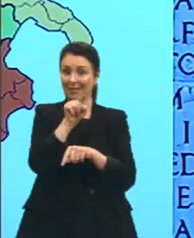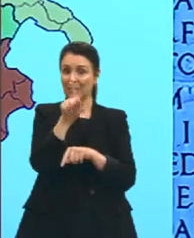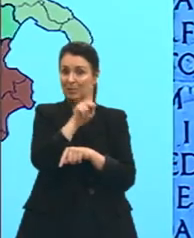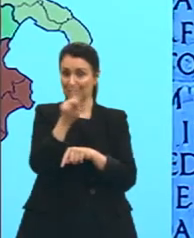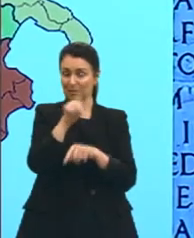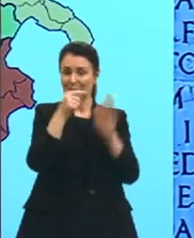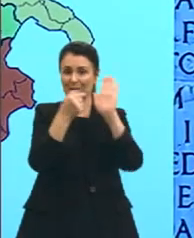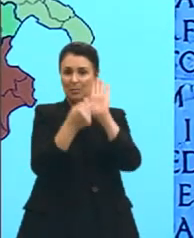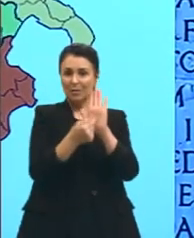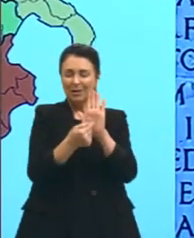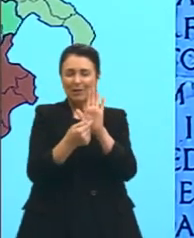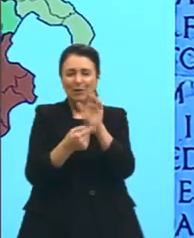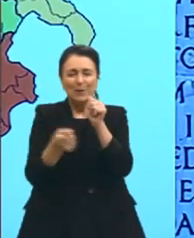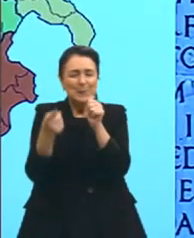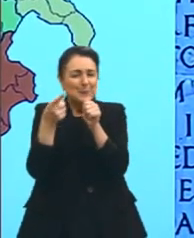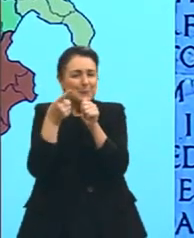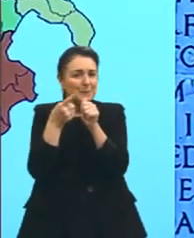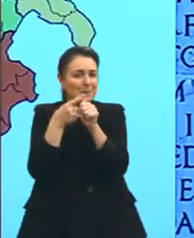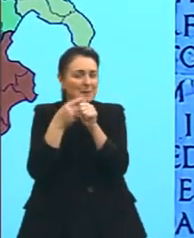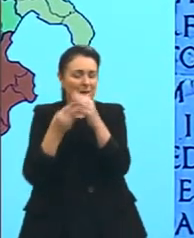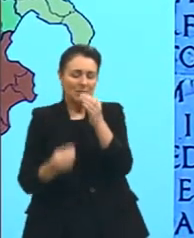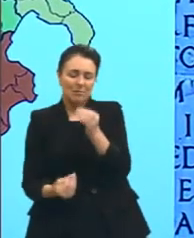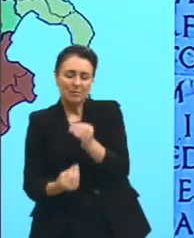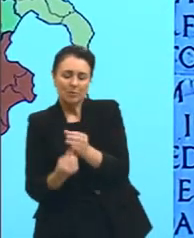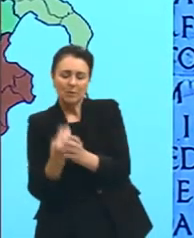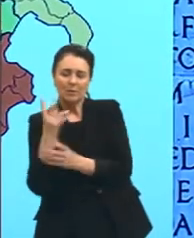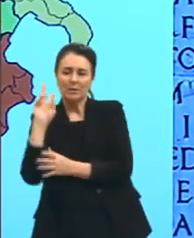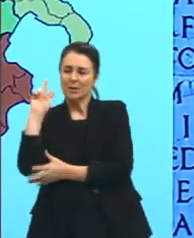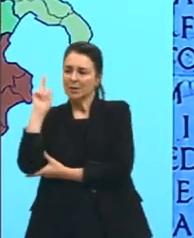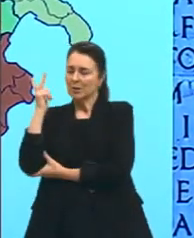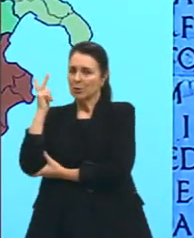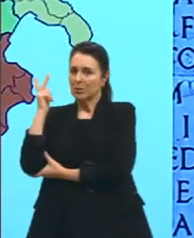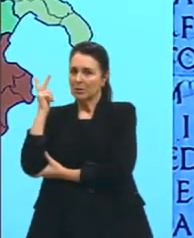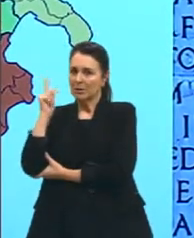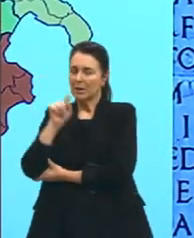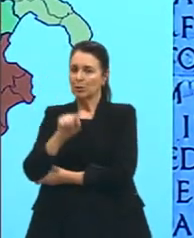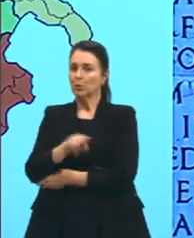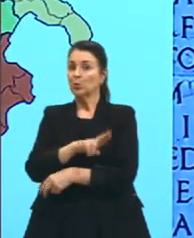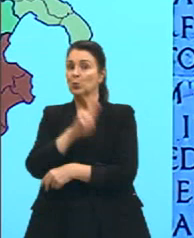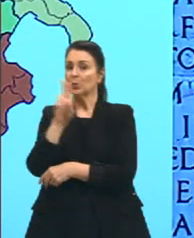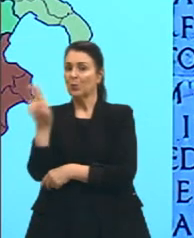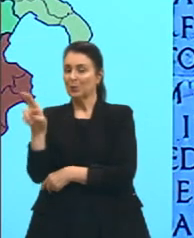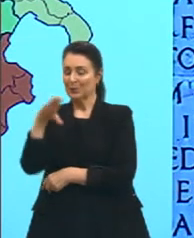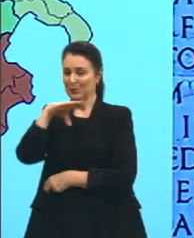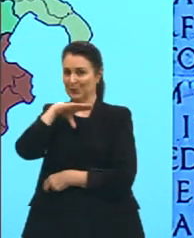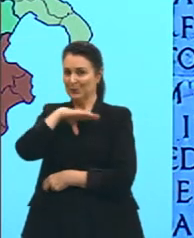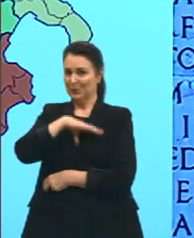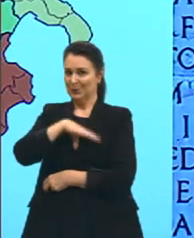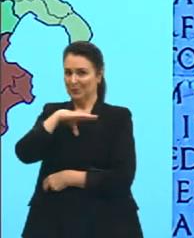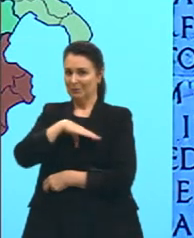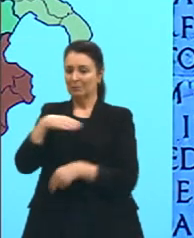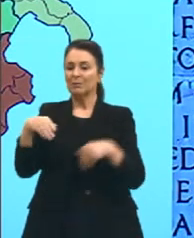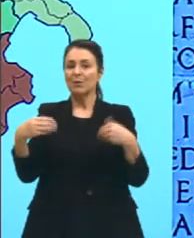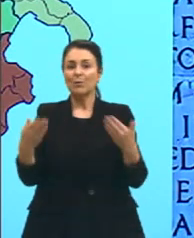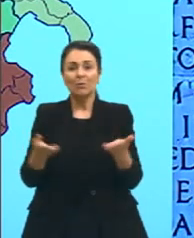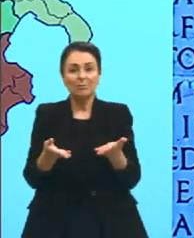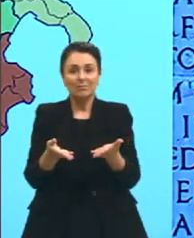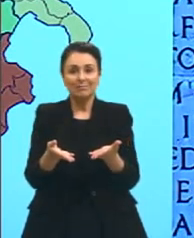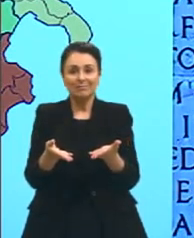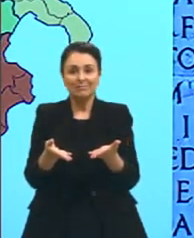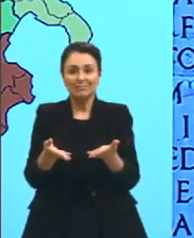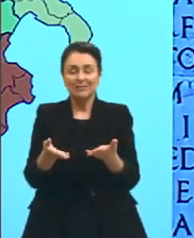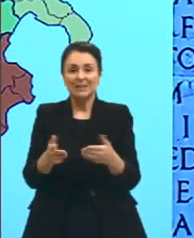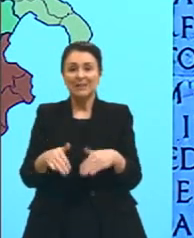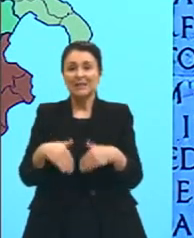que são os primeiros origens históricas daquilo que a gente chama de Língua Portuguesa hoje tá